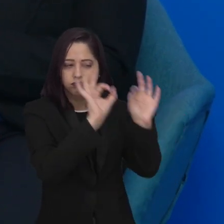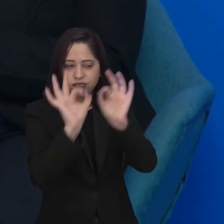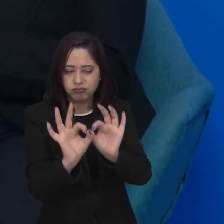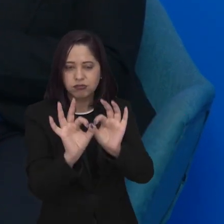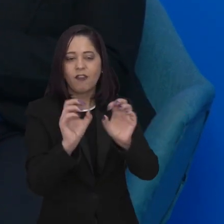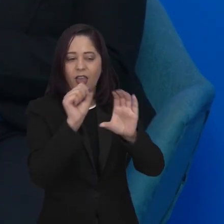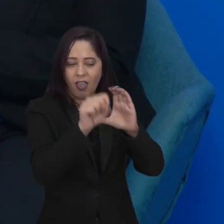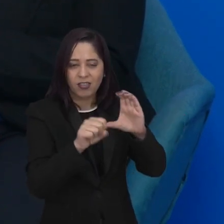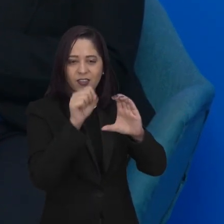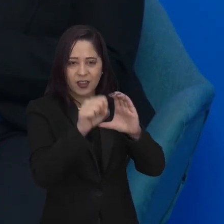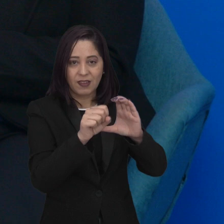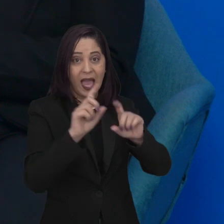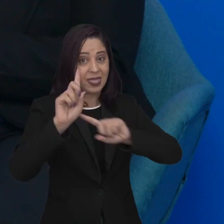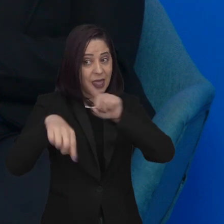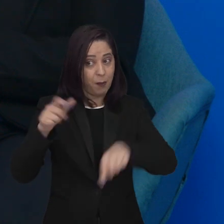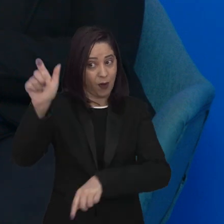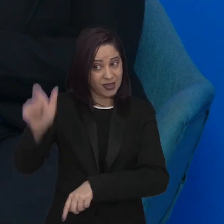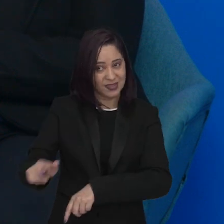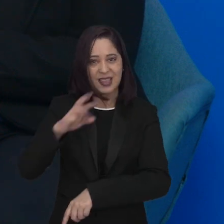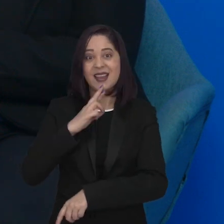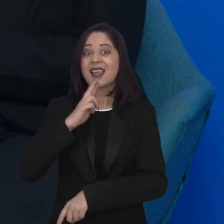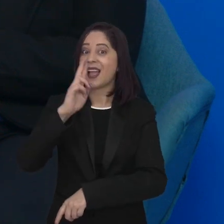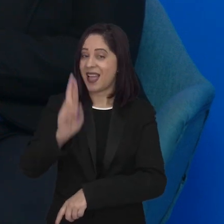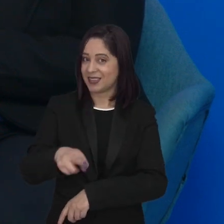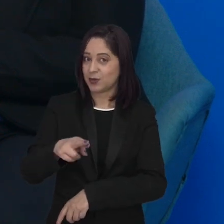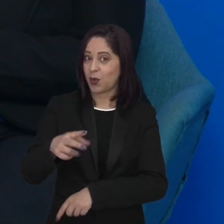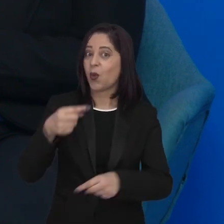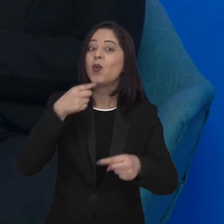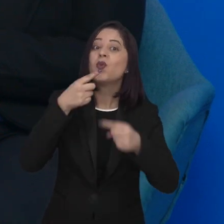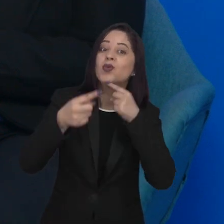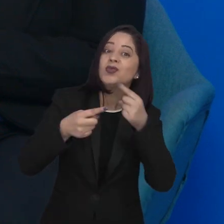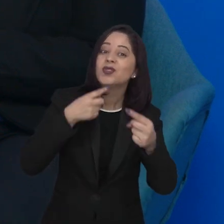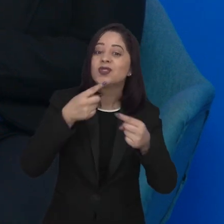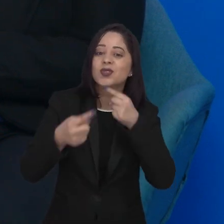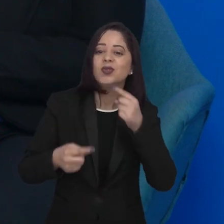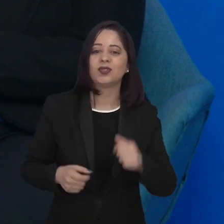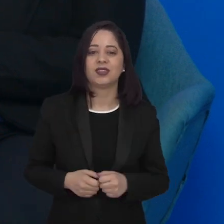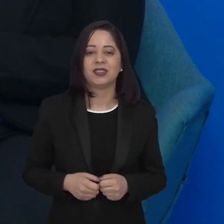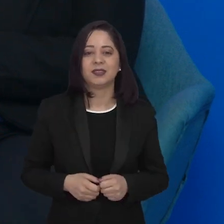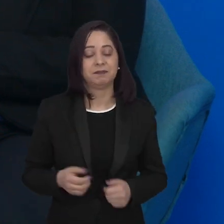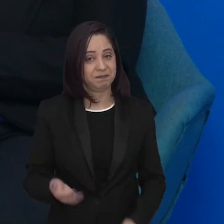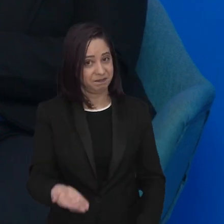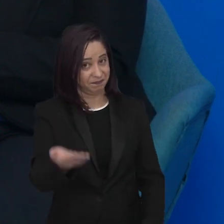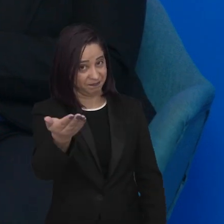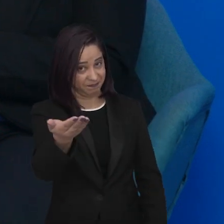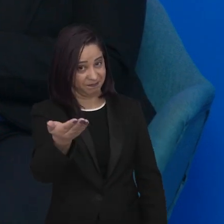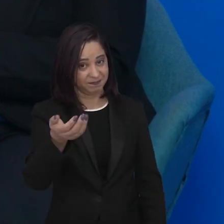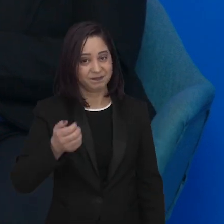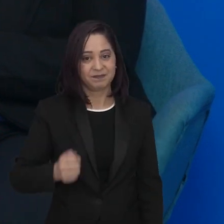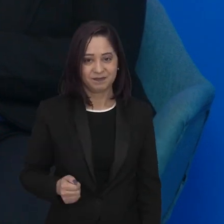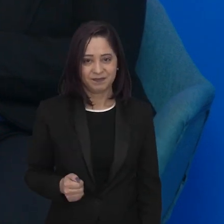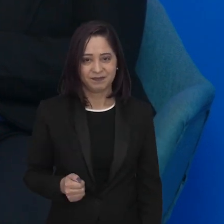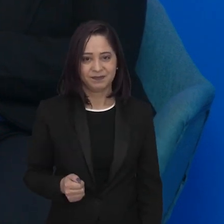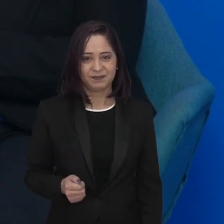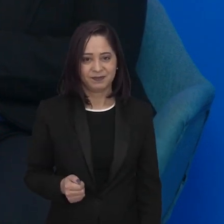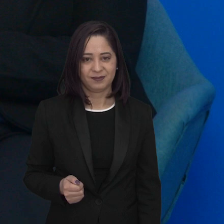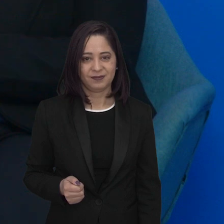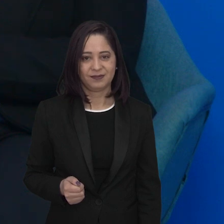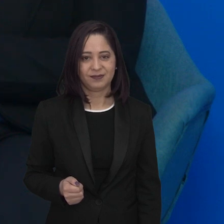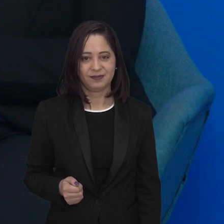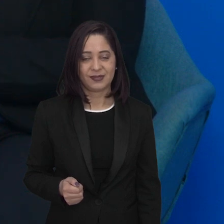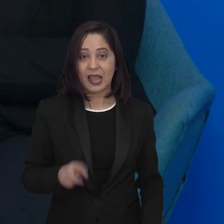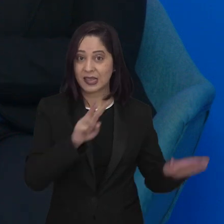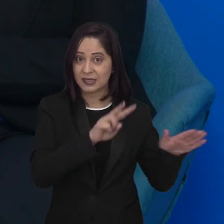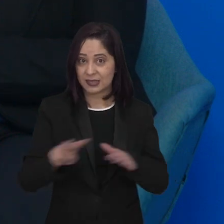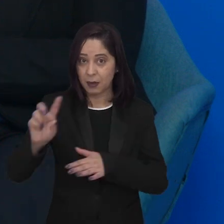verdade, gravar ali com a gente, que o Marcos Limão vai responder aqui durante o Cidadania em Pauta. Bom, João, eu volto com você